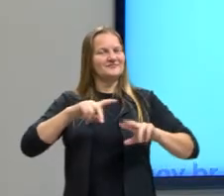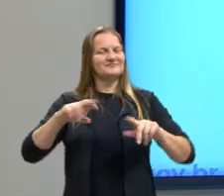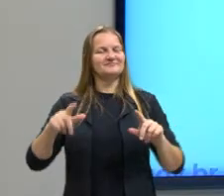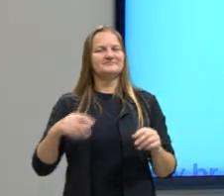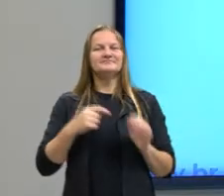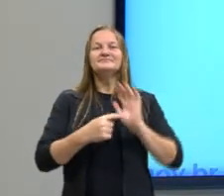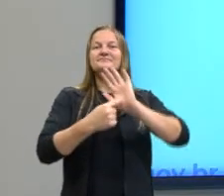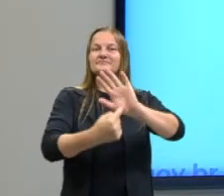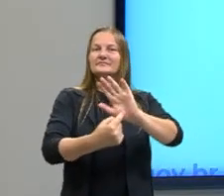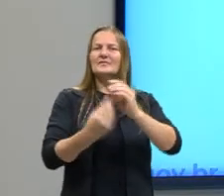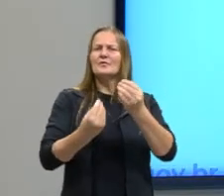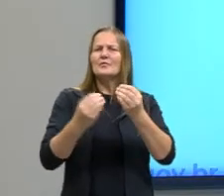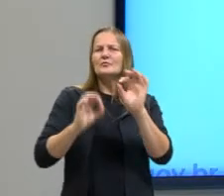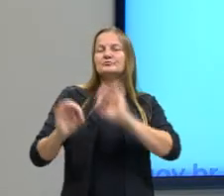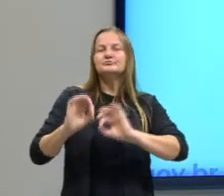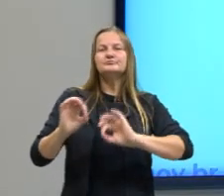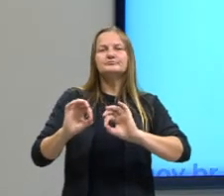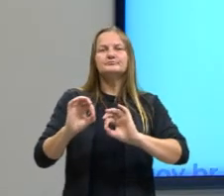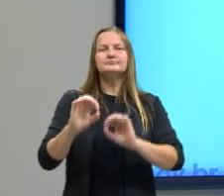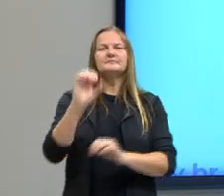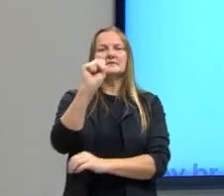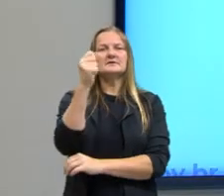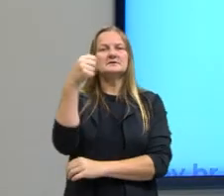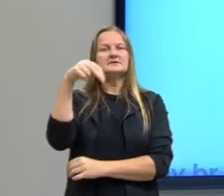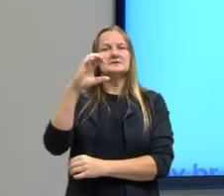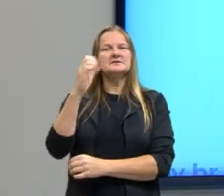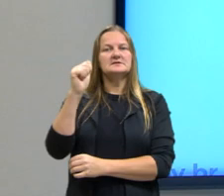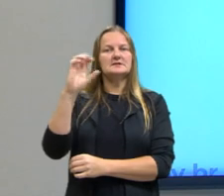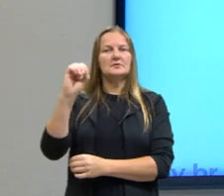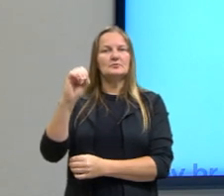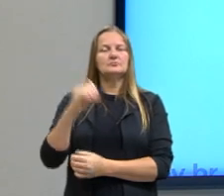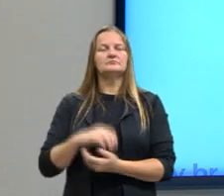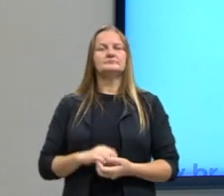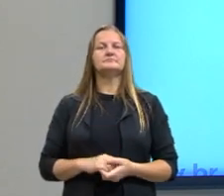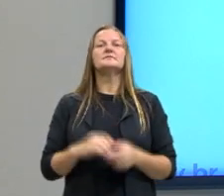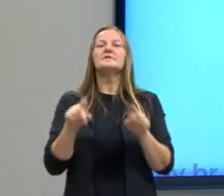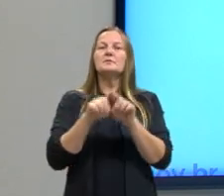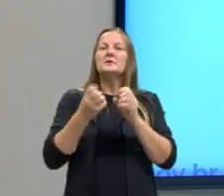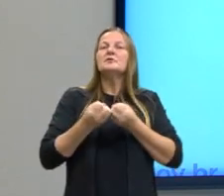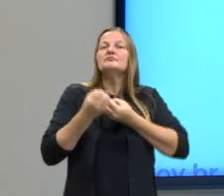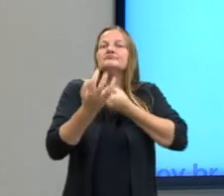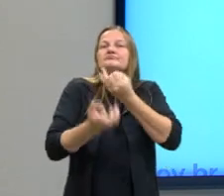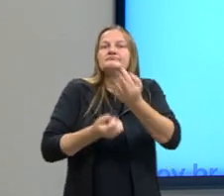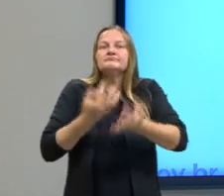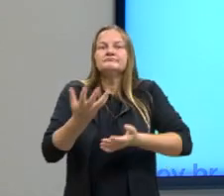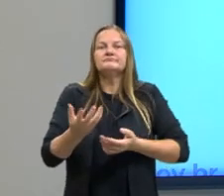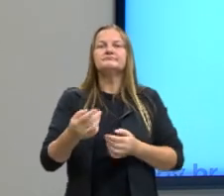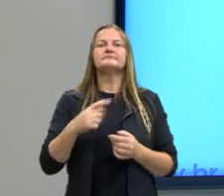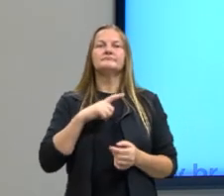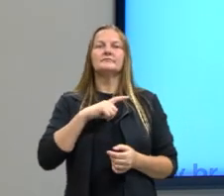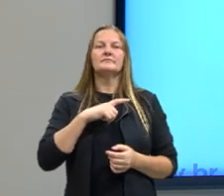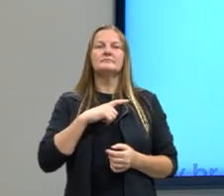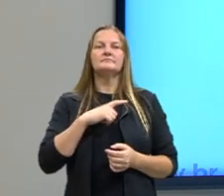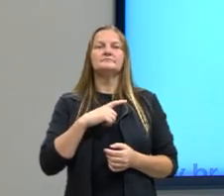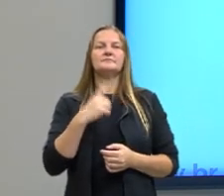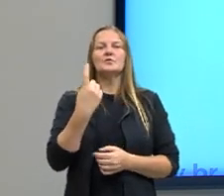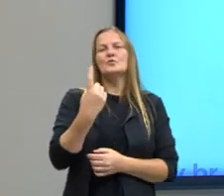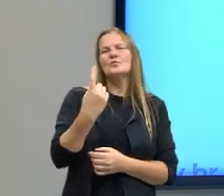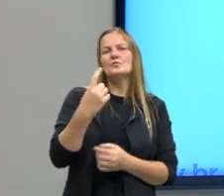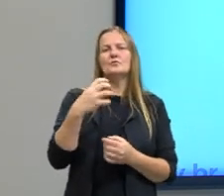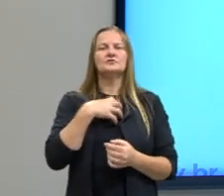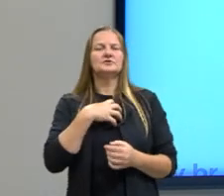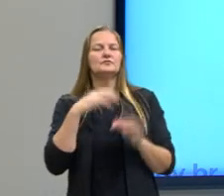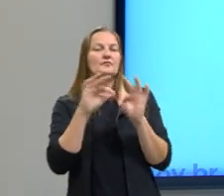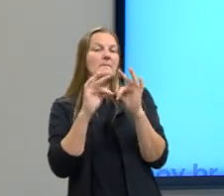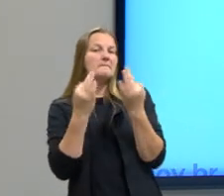apresenta-se como forma de sanção se eu já mencionei também né E manifesta-se quando adotamos o idioma uma